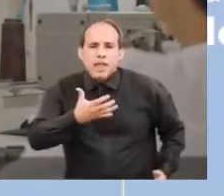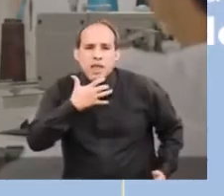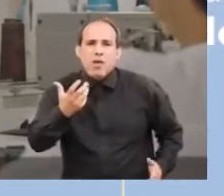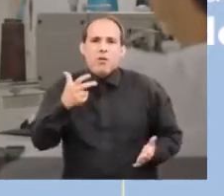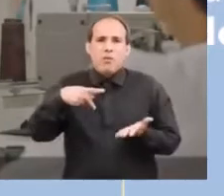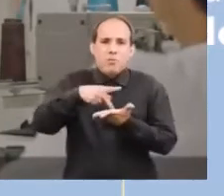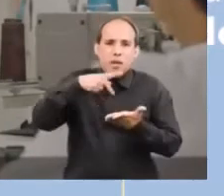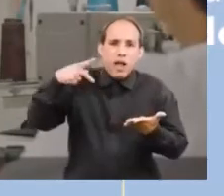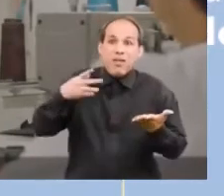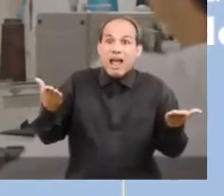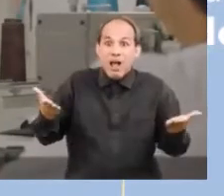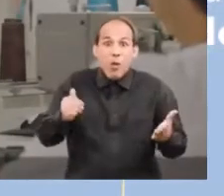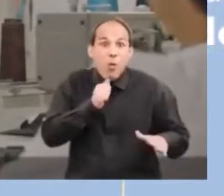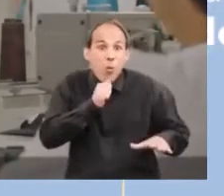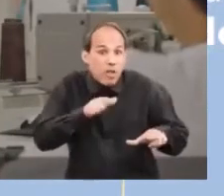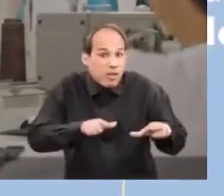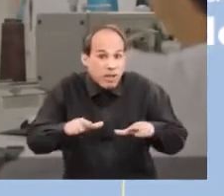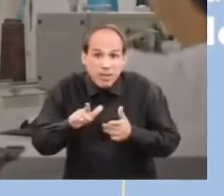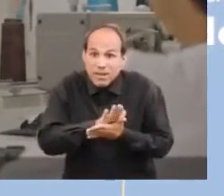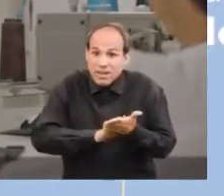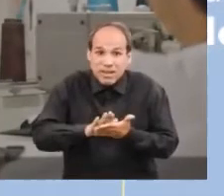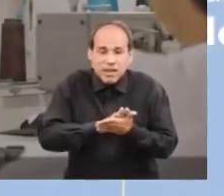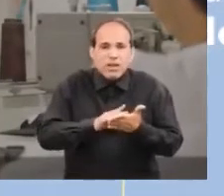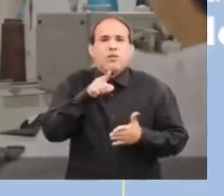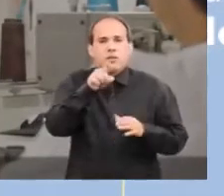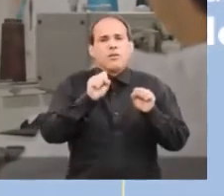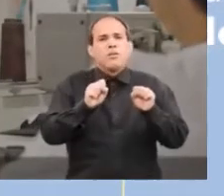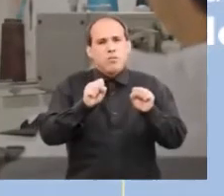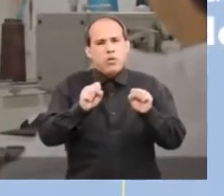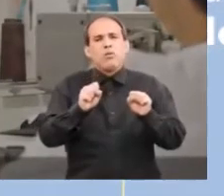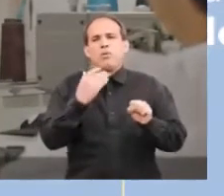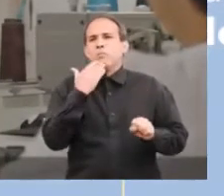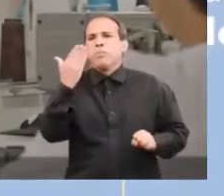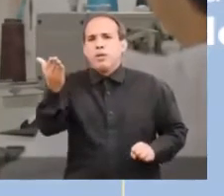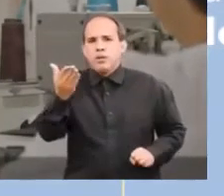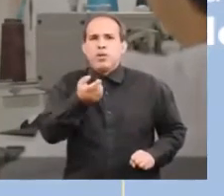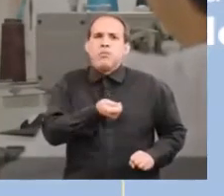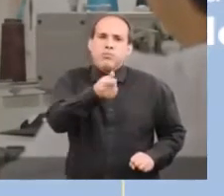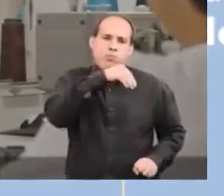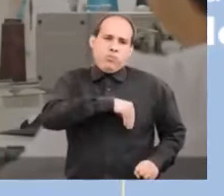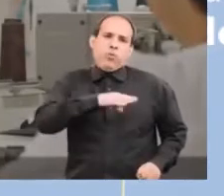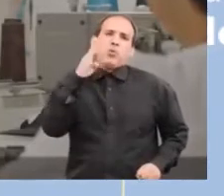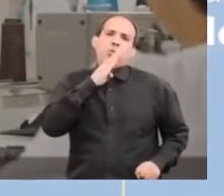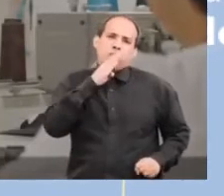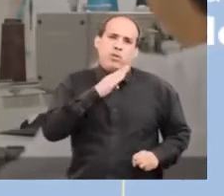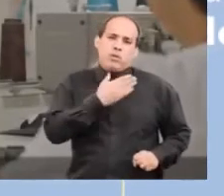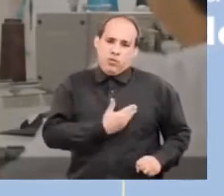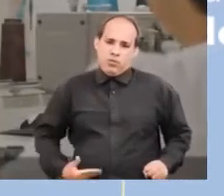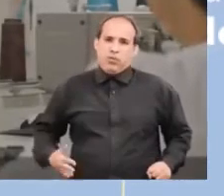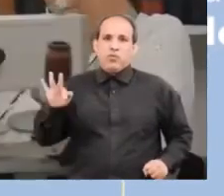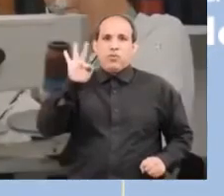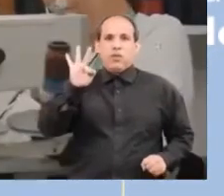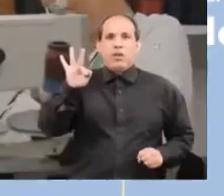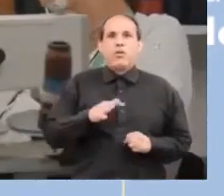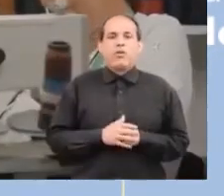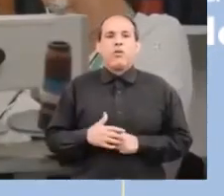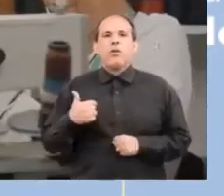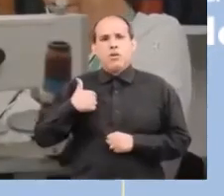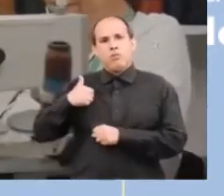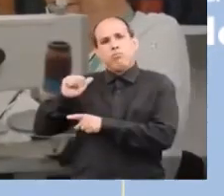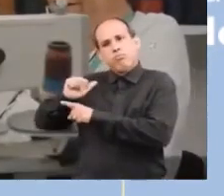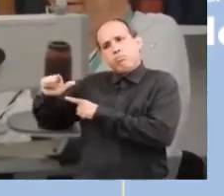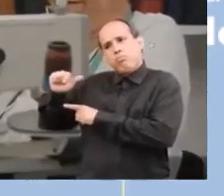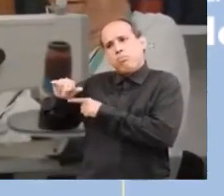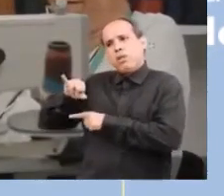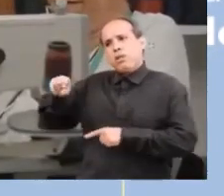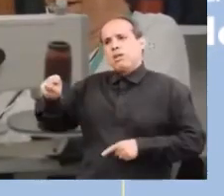ano e não estiver trabalhando no momento, você também pode pedir o auxílio emergencial do governo. Eu contribuo